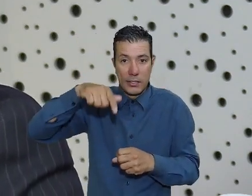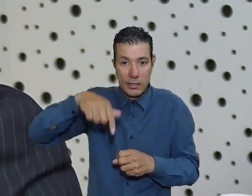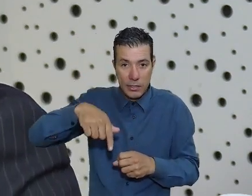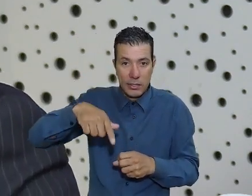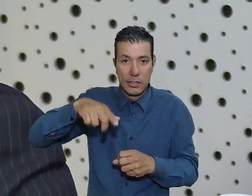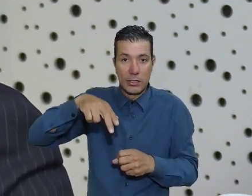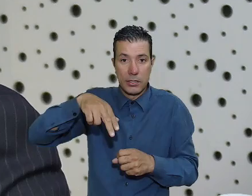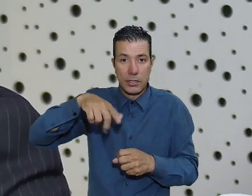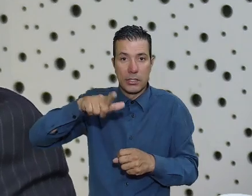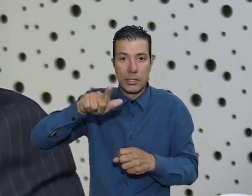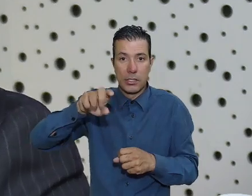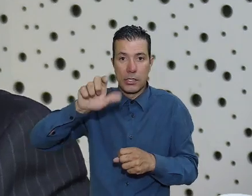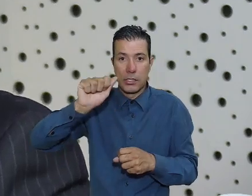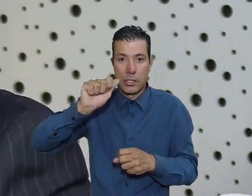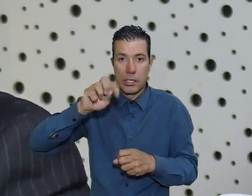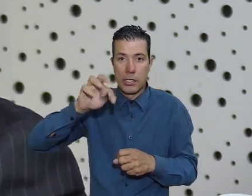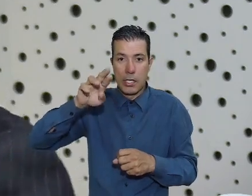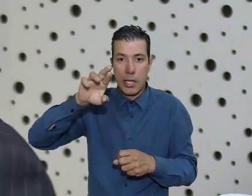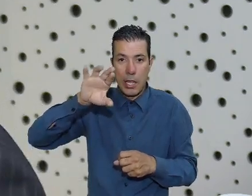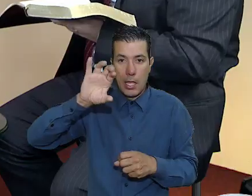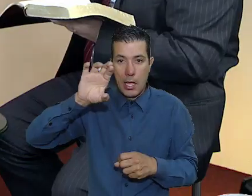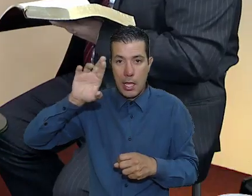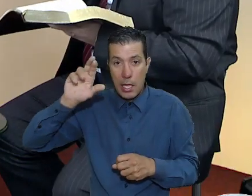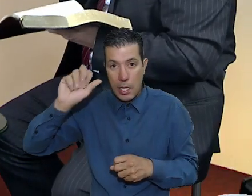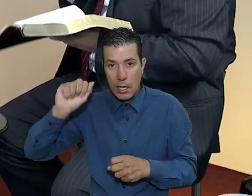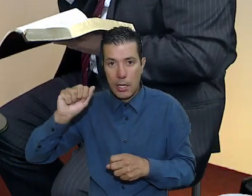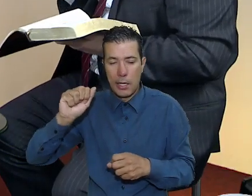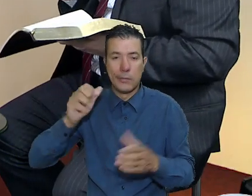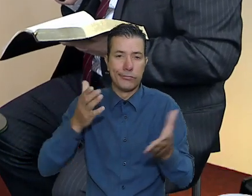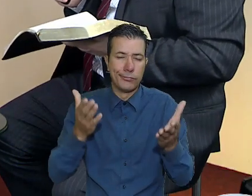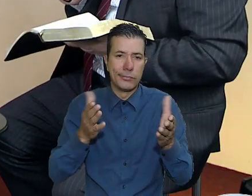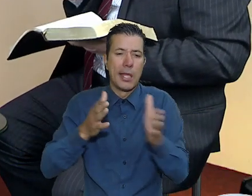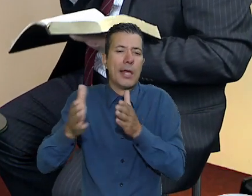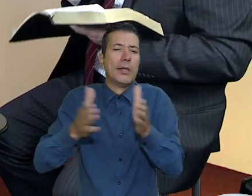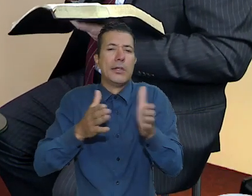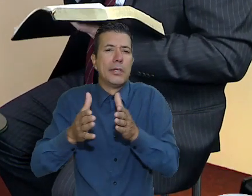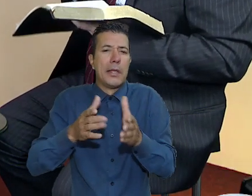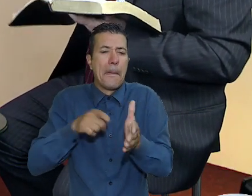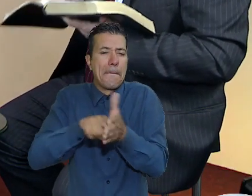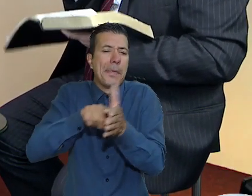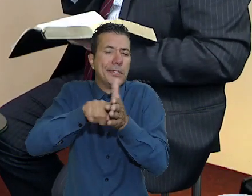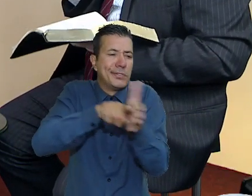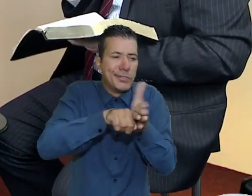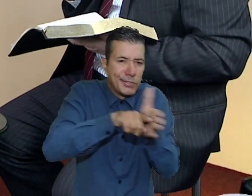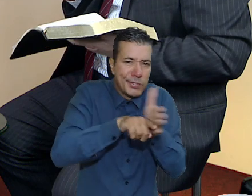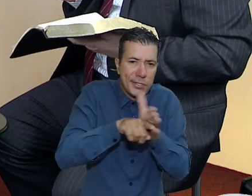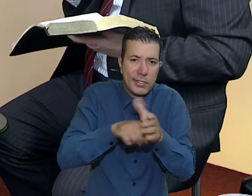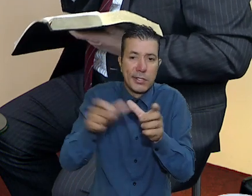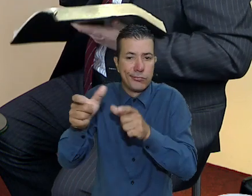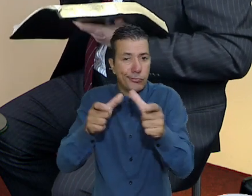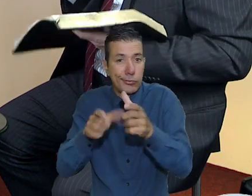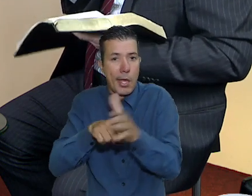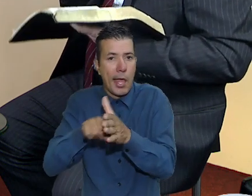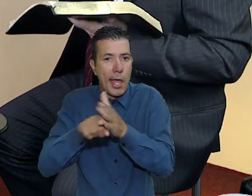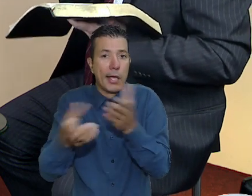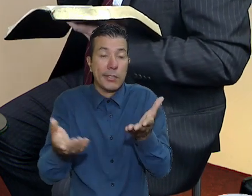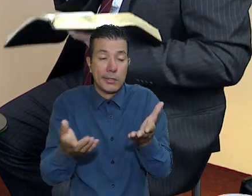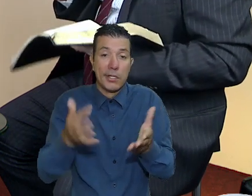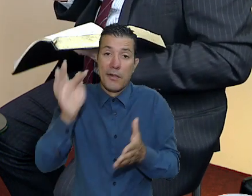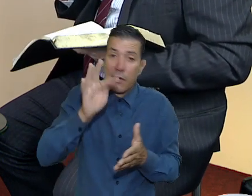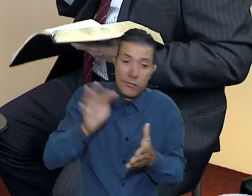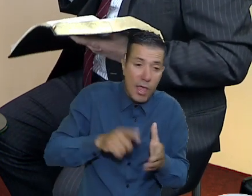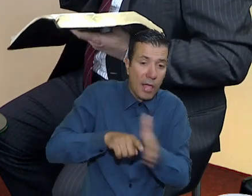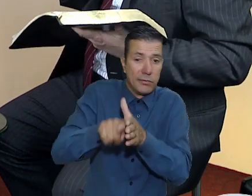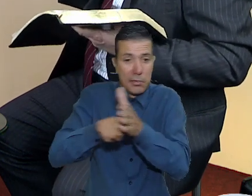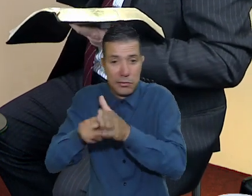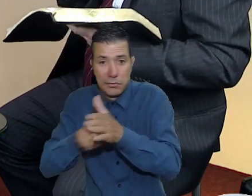de trabalhos de mestrados, doutorados na área da meteorologia, pastor Léo, e até hoje eles não sabem explicar o que